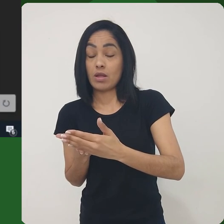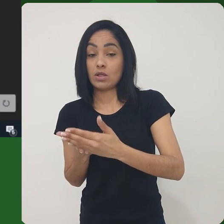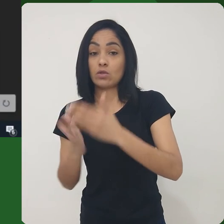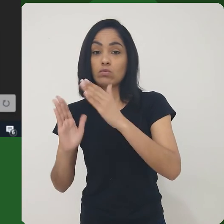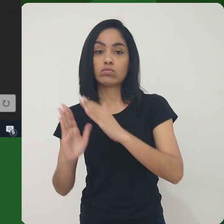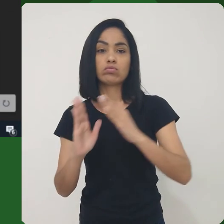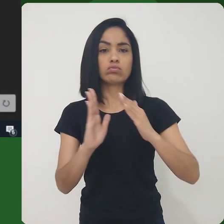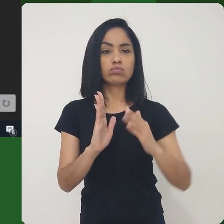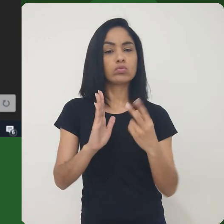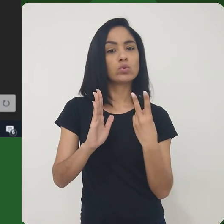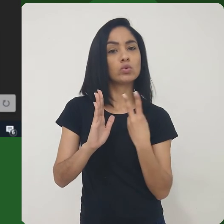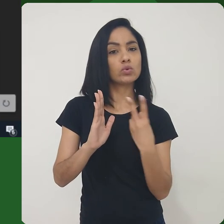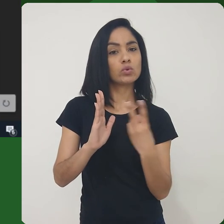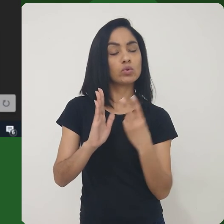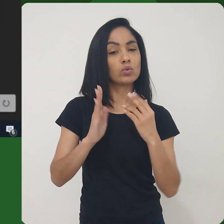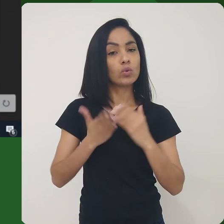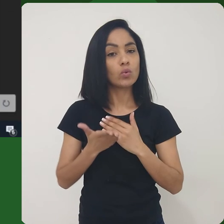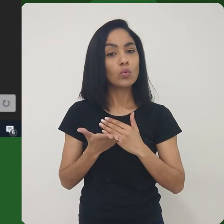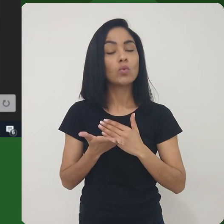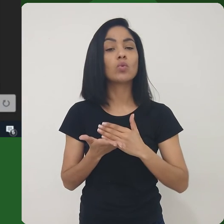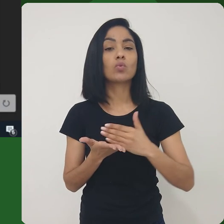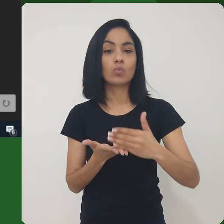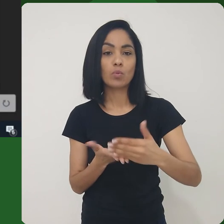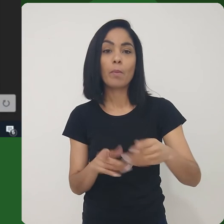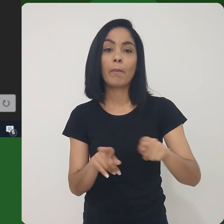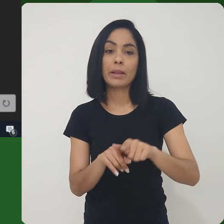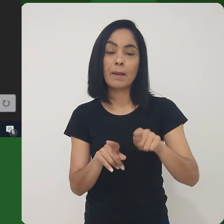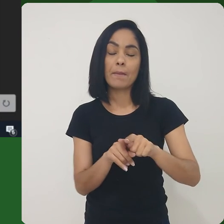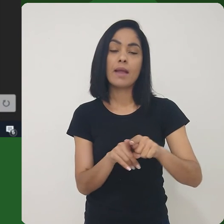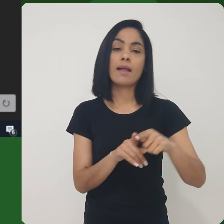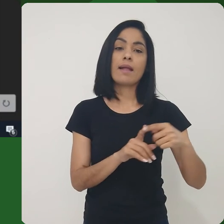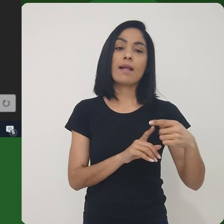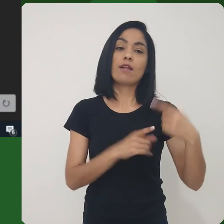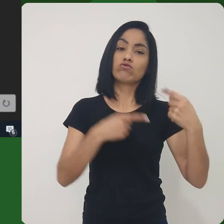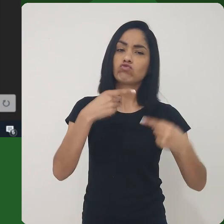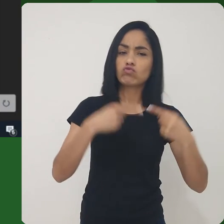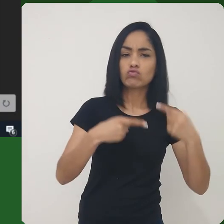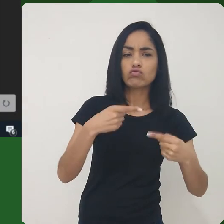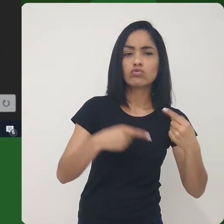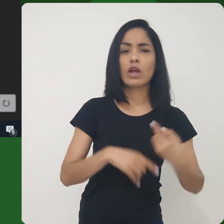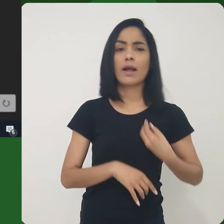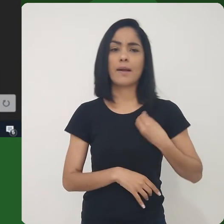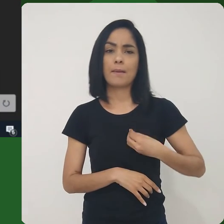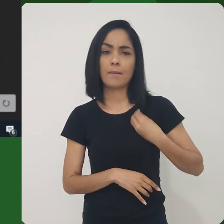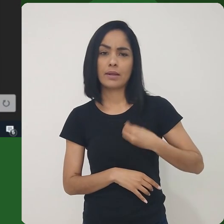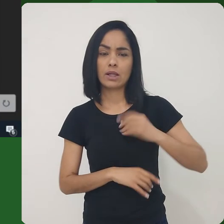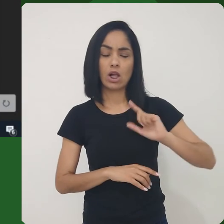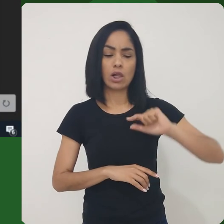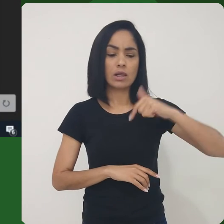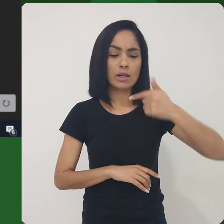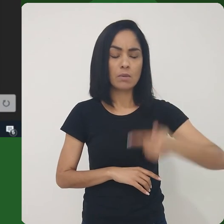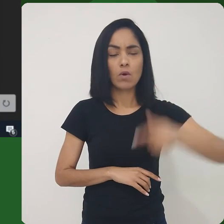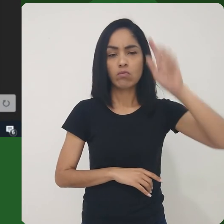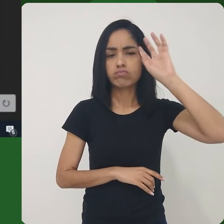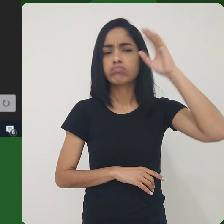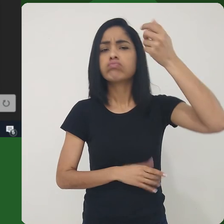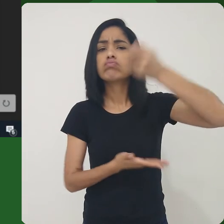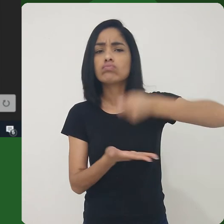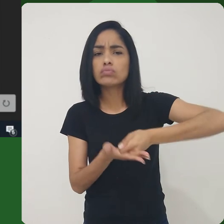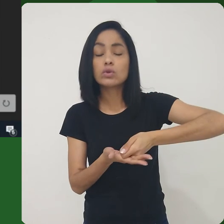preâmbulo, né? Que a gente diz, pode ser também a identificação das pessoas presentes, o que foi discutido, depois